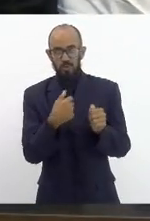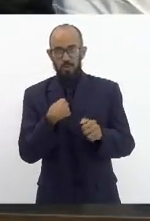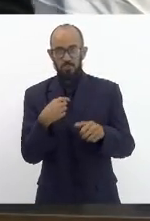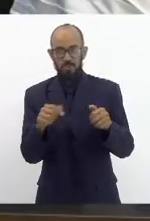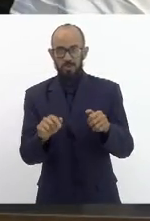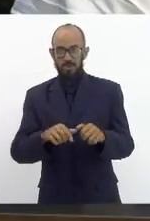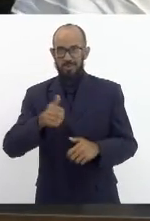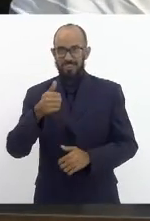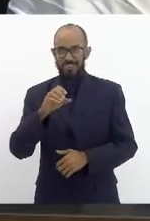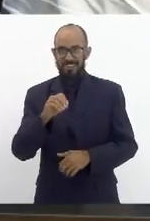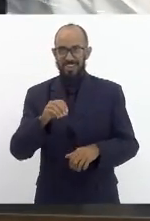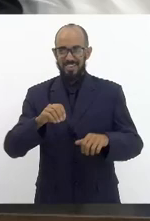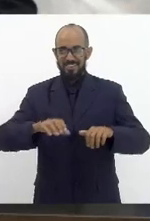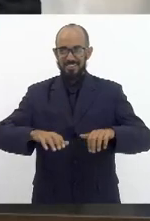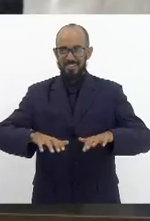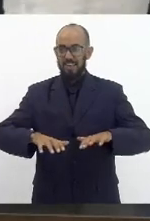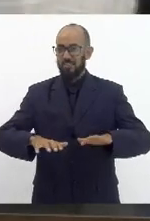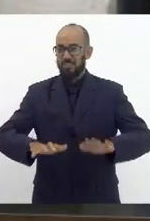flexões também, tá?